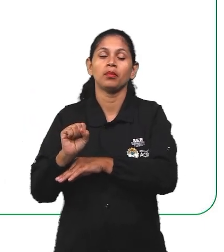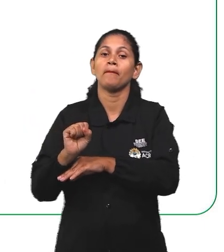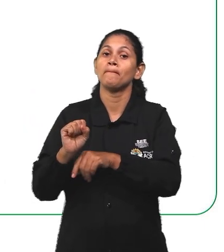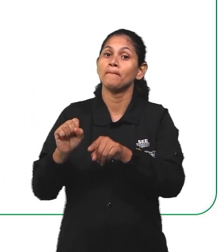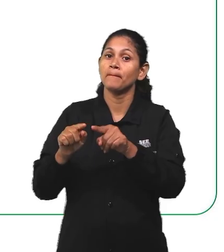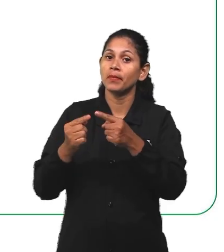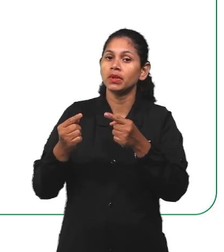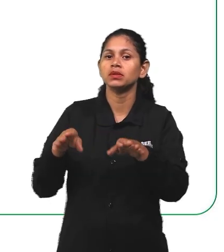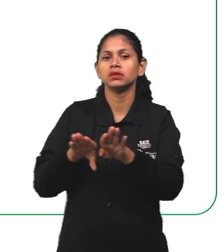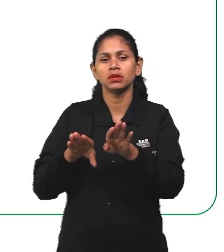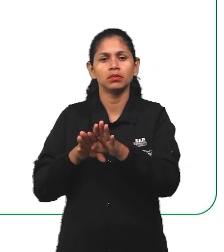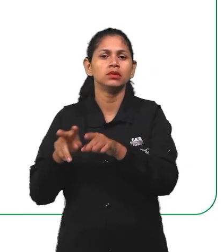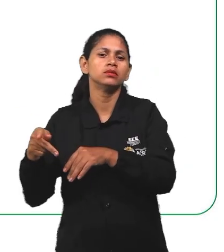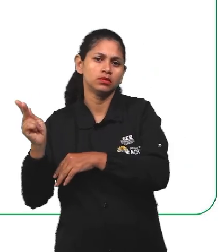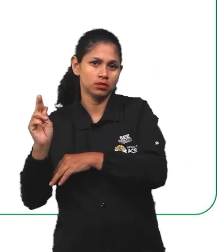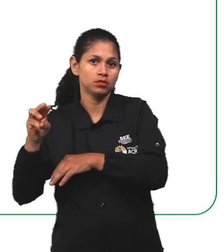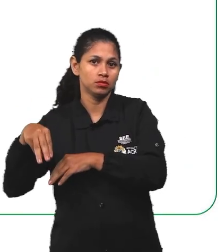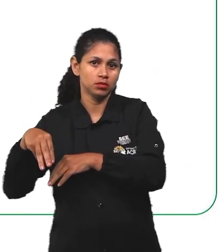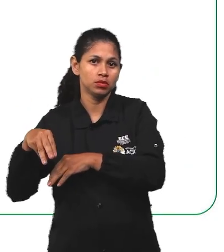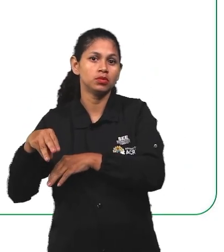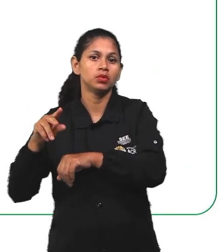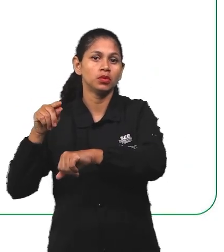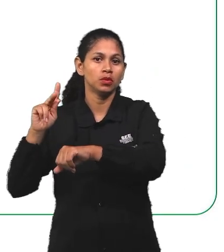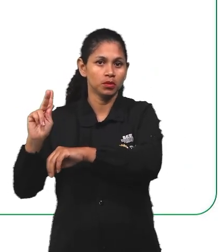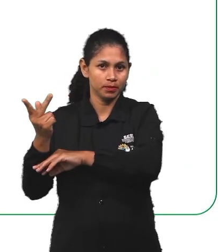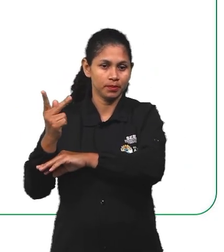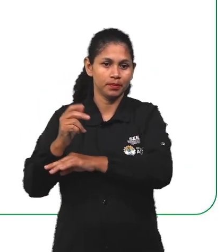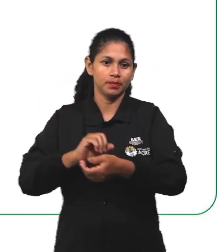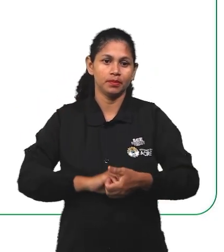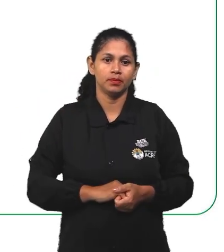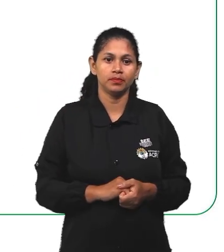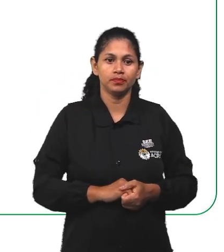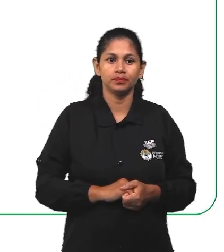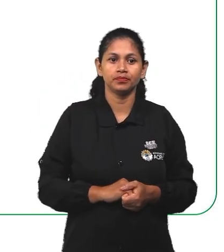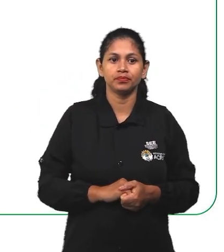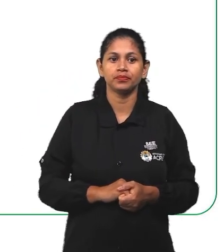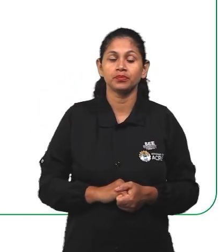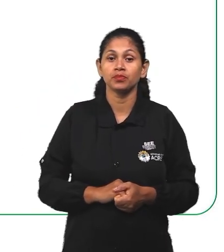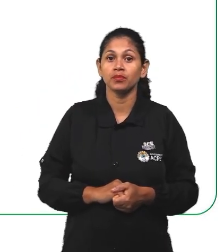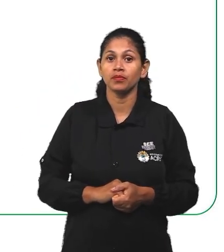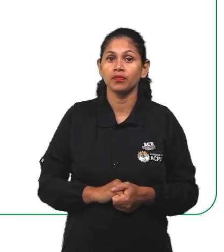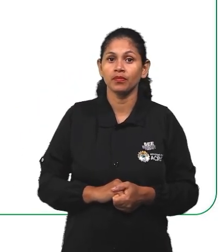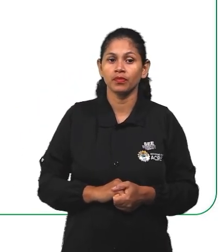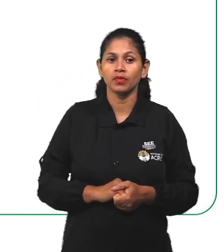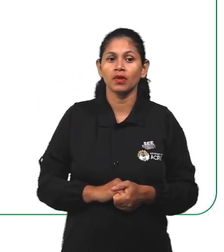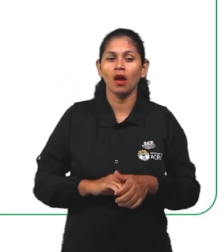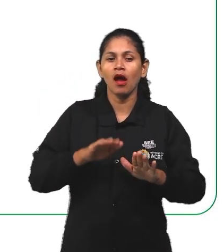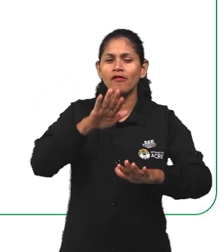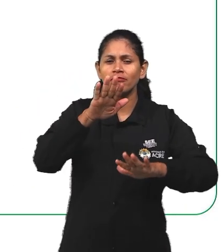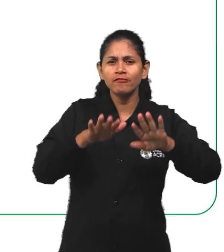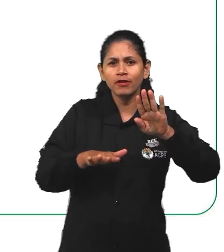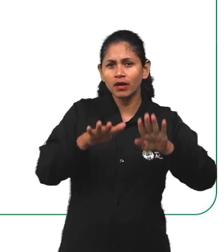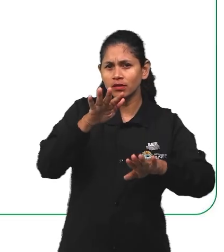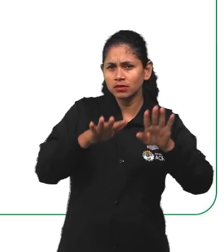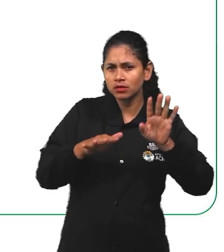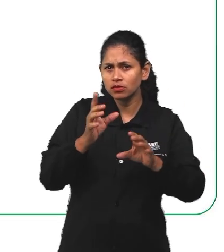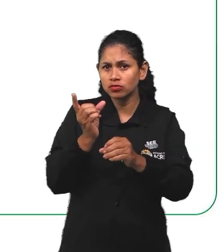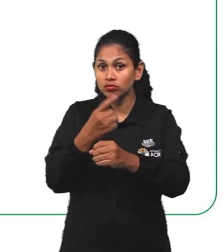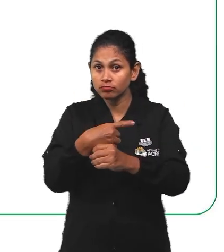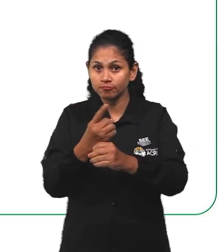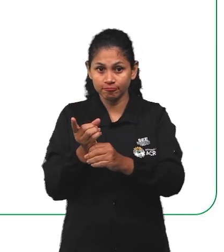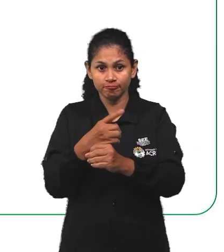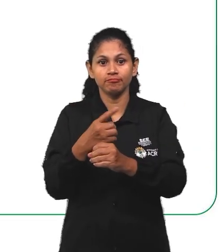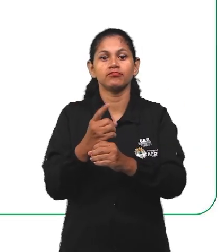quilômetros por hora. Quarto, aceleração. Relaciona a variação da velocidade pela unidade